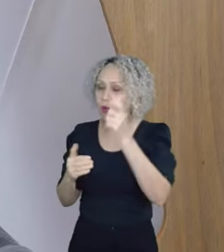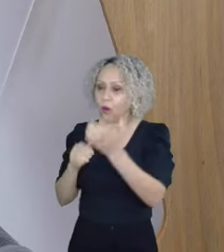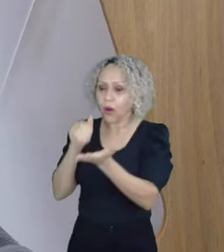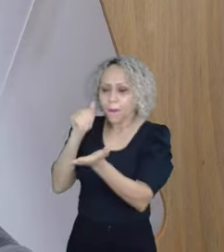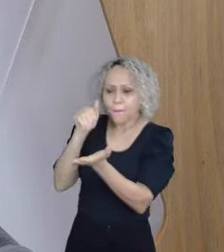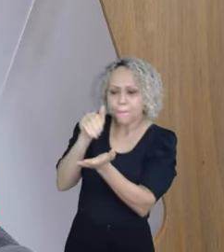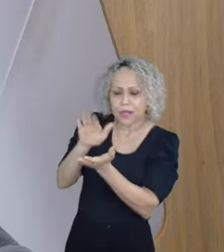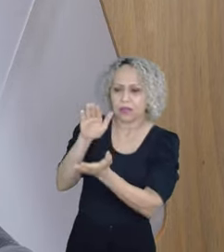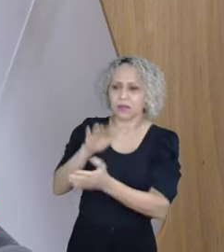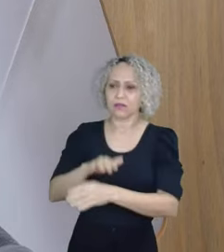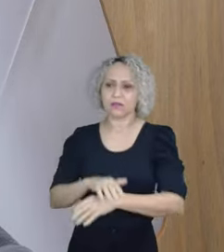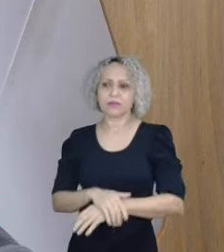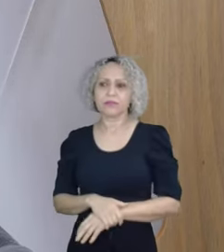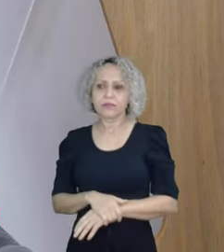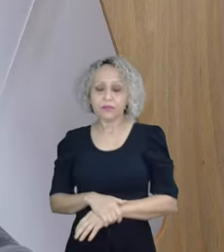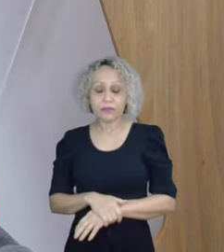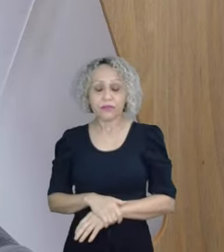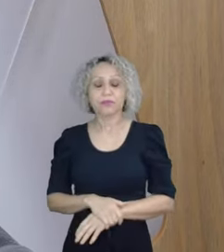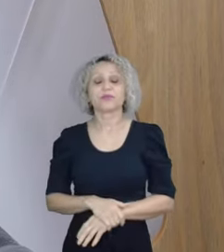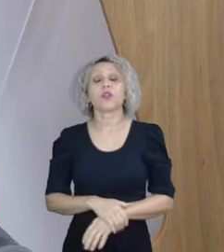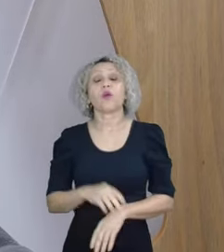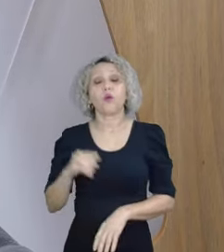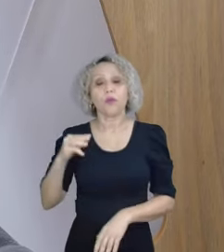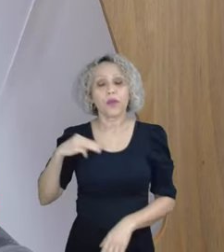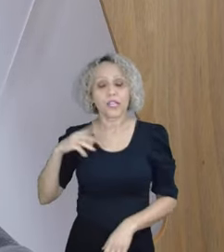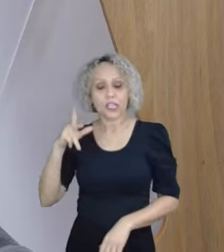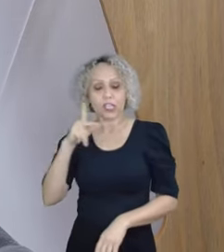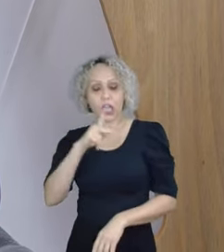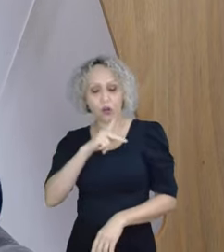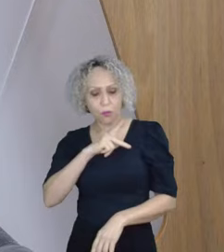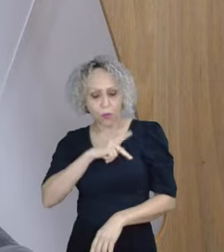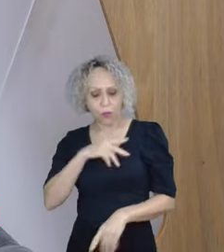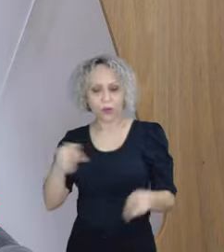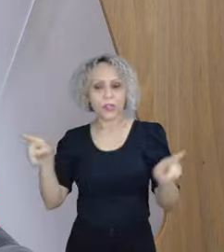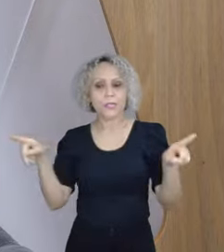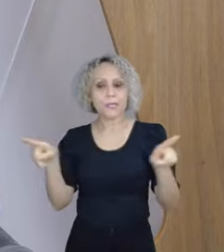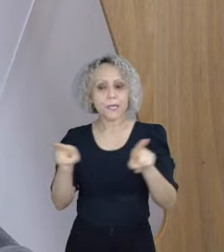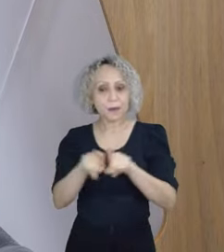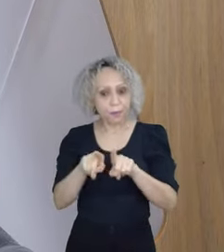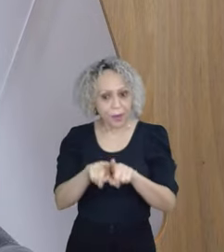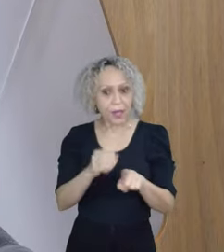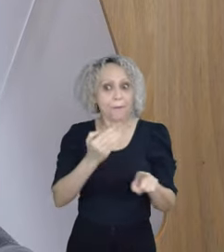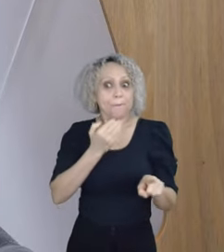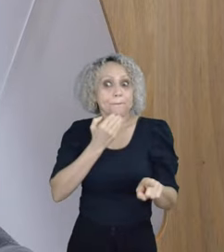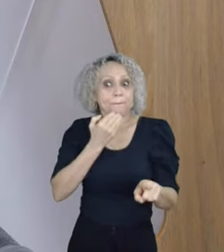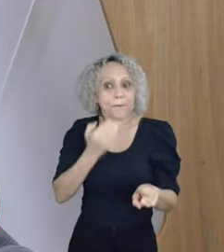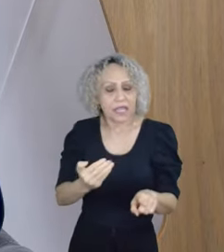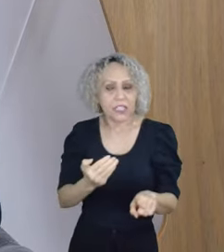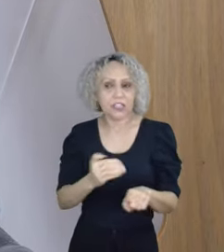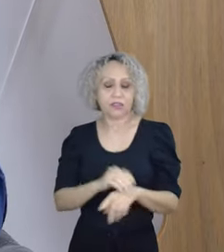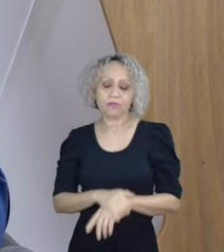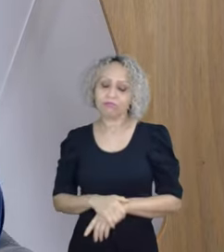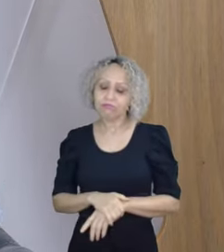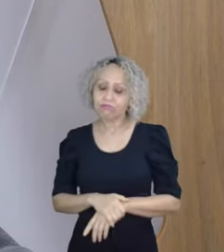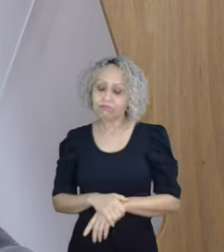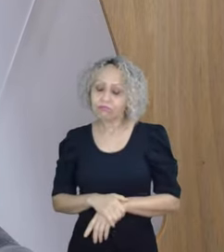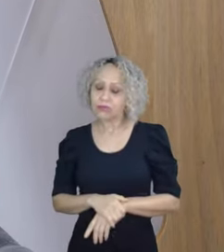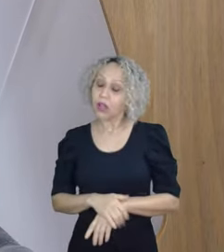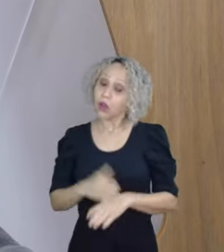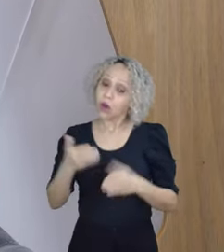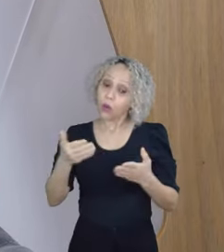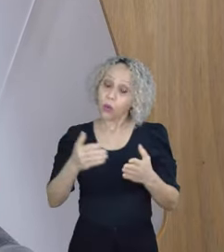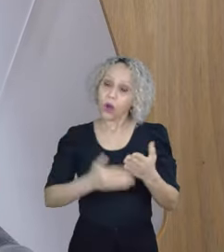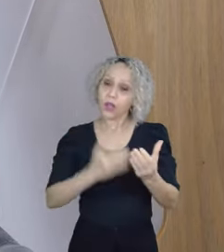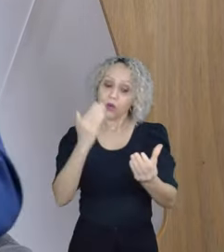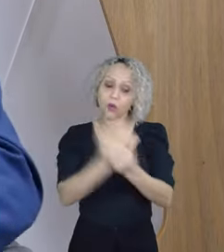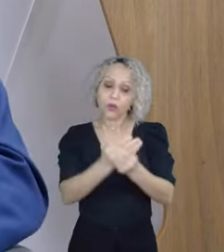O Ministério Público Eleitoral também pediu a cassação. Então isso tem um peso muito grande quando chegar aqui no TSE. Do mesmo jeito que aconteceu